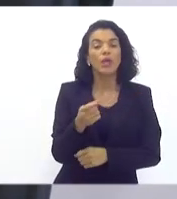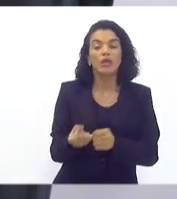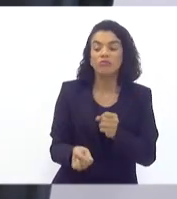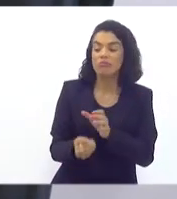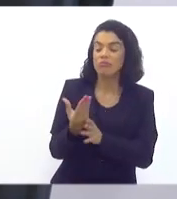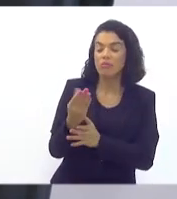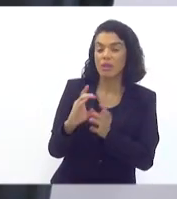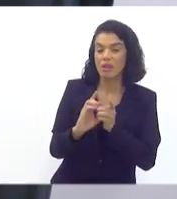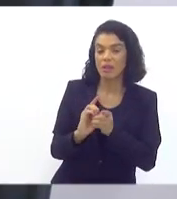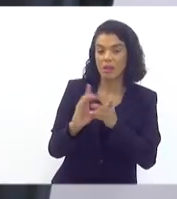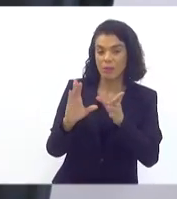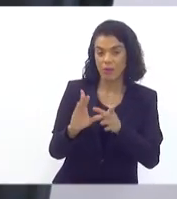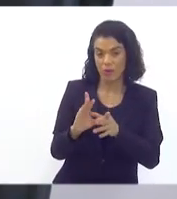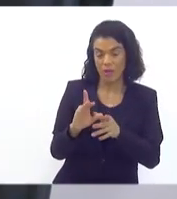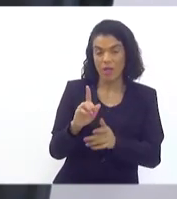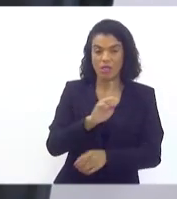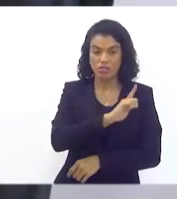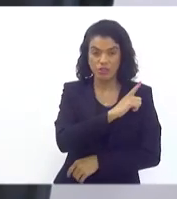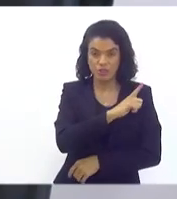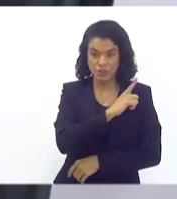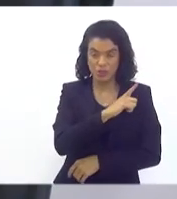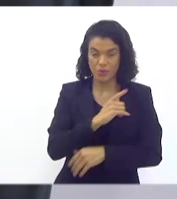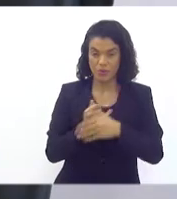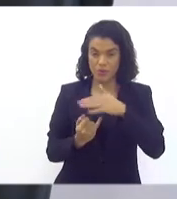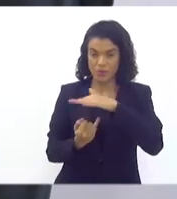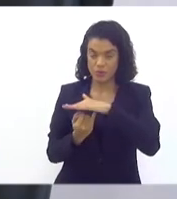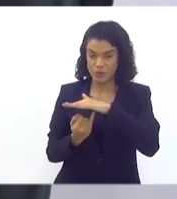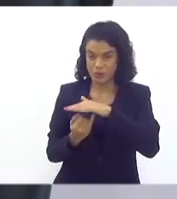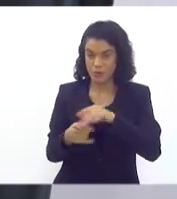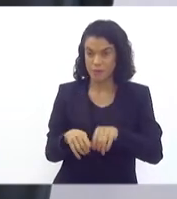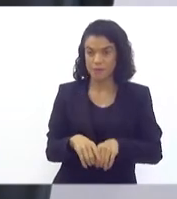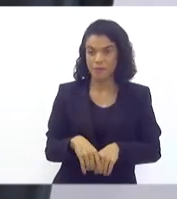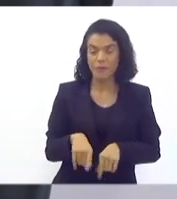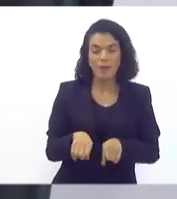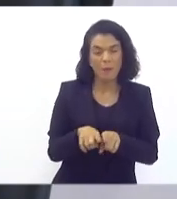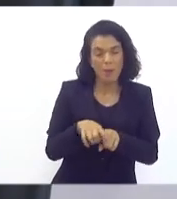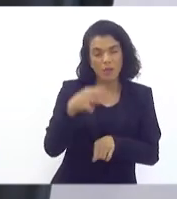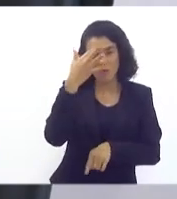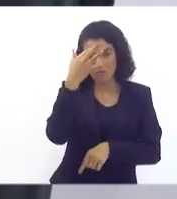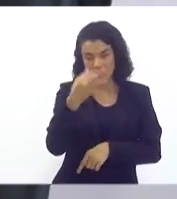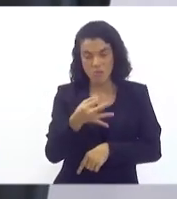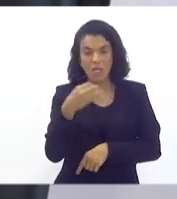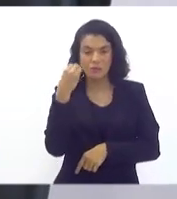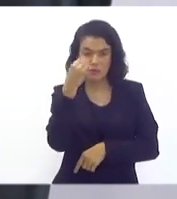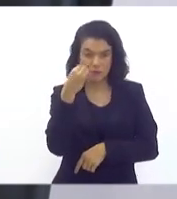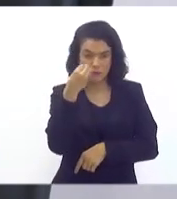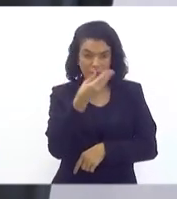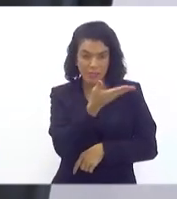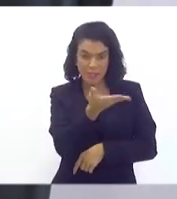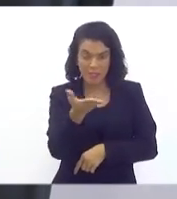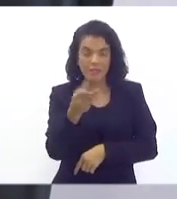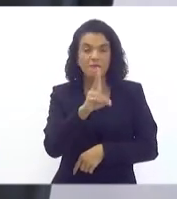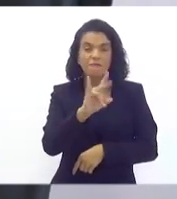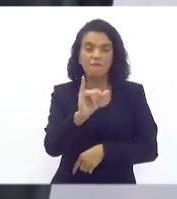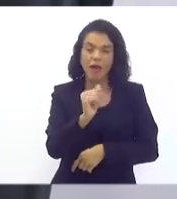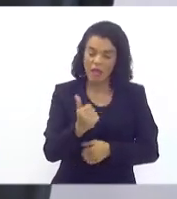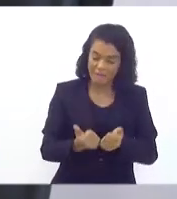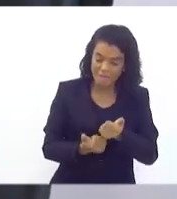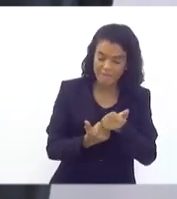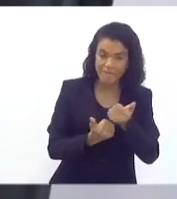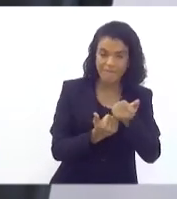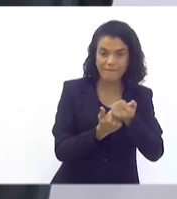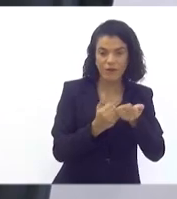é a gestão do órgão tem a mais absoluta da convicção com a sua experiência vai contribuir nesse novo momento como